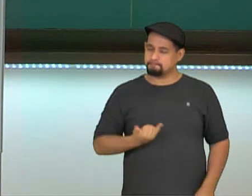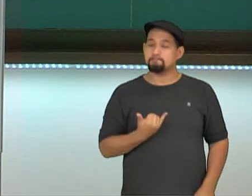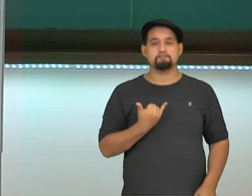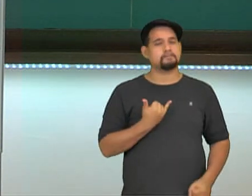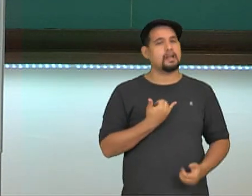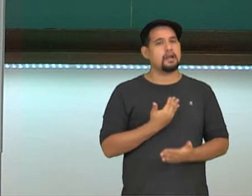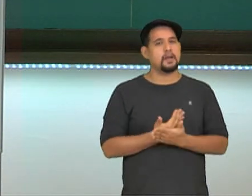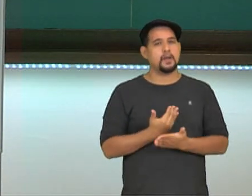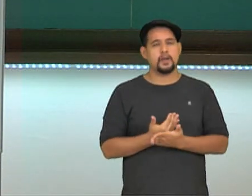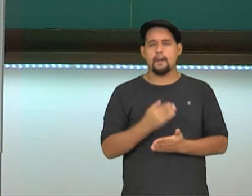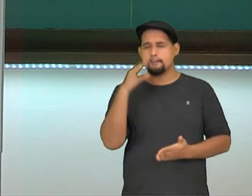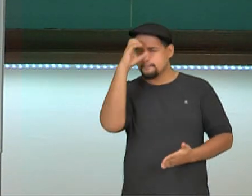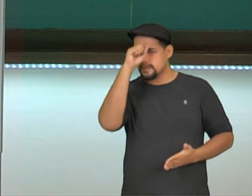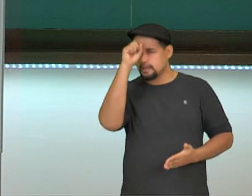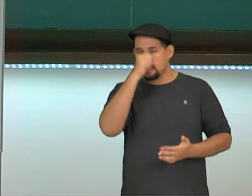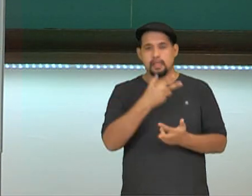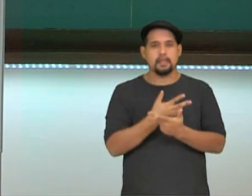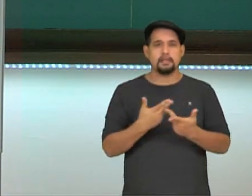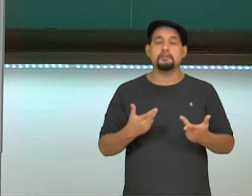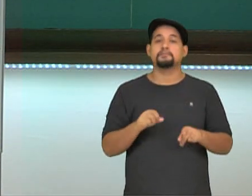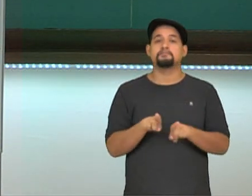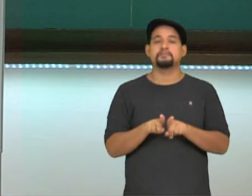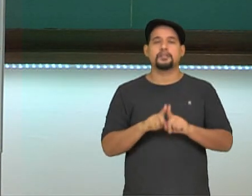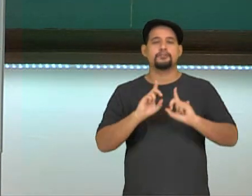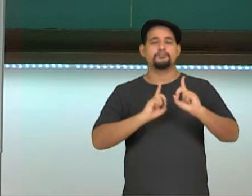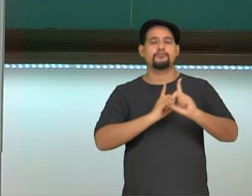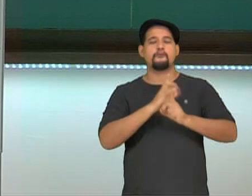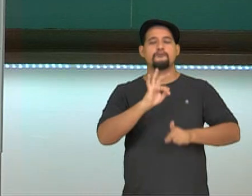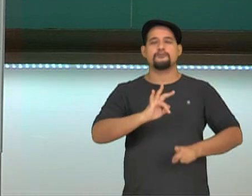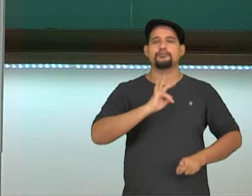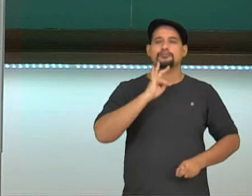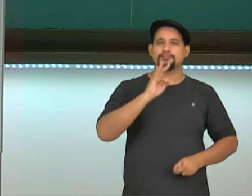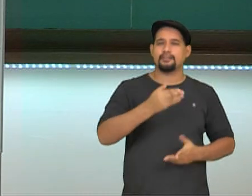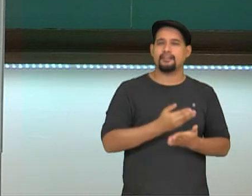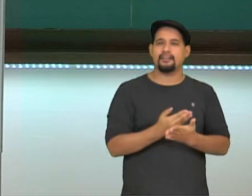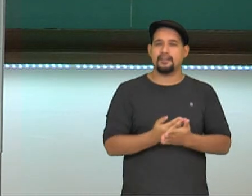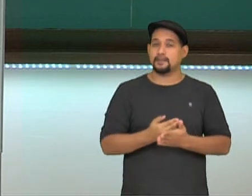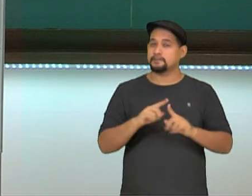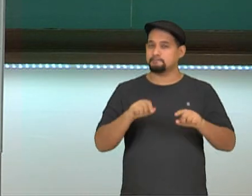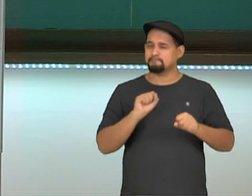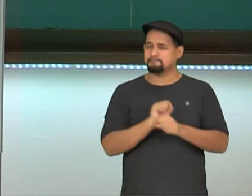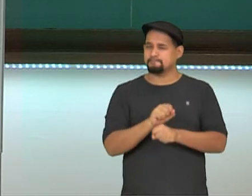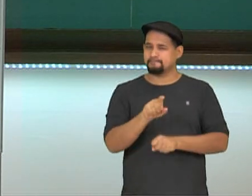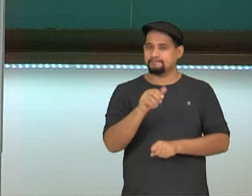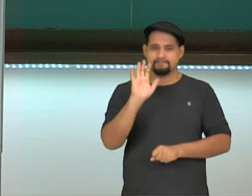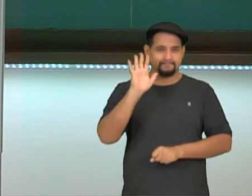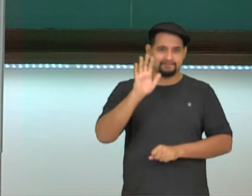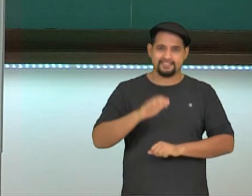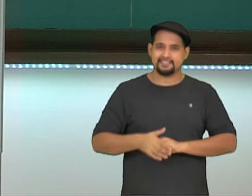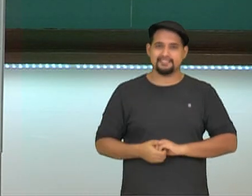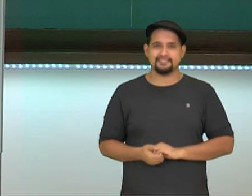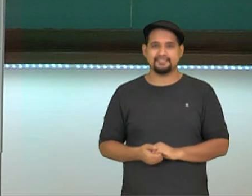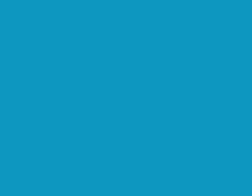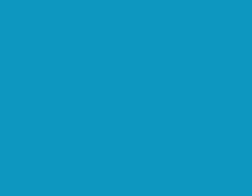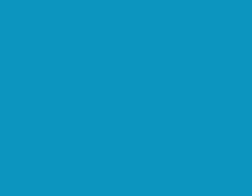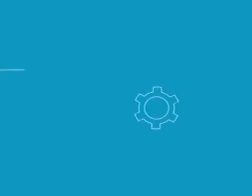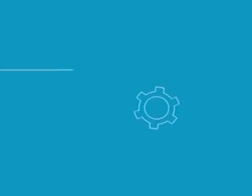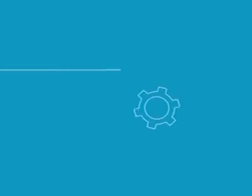nossa aula, tenham aprendido bastante e nos encontramos na próxima aula nesse mesmo local. Até, pessoal. Tchau, tchau.